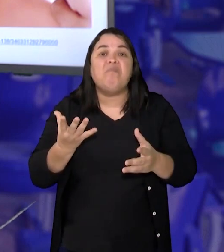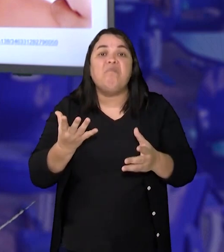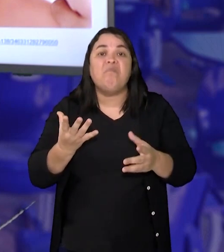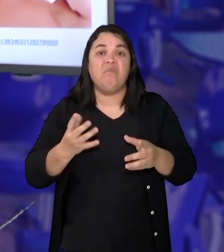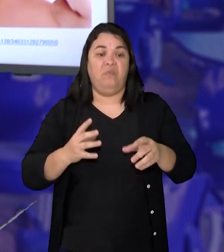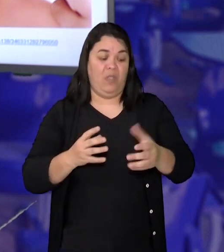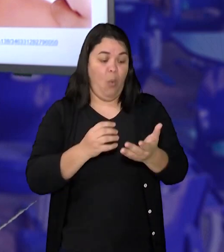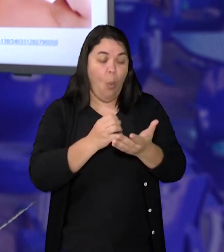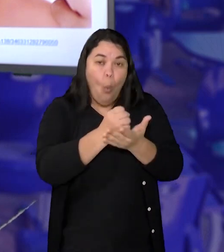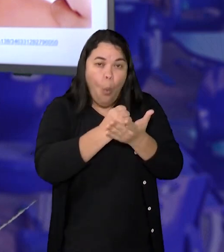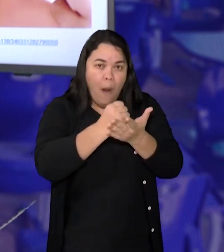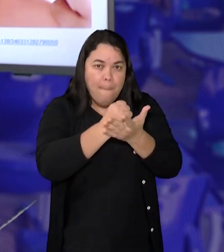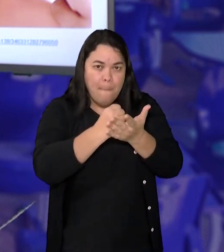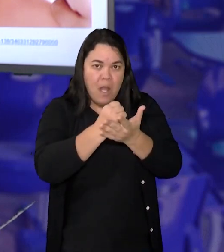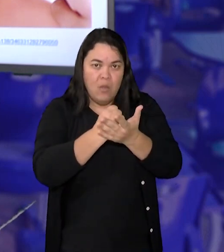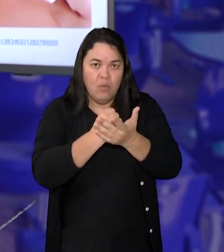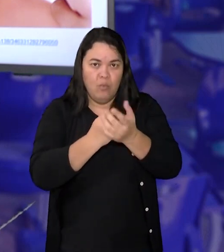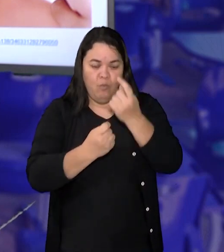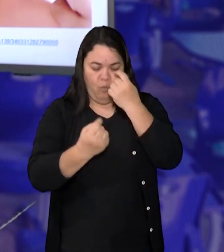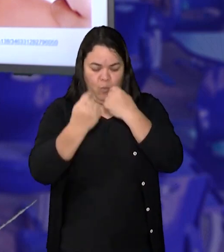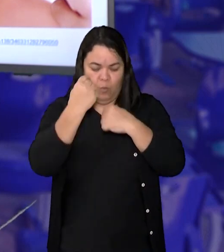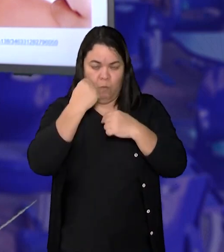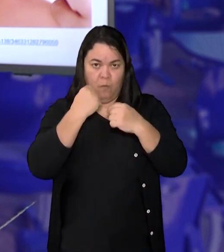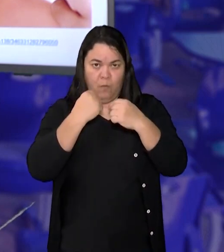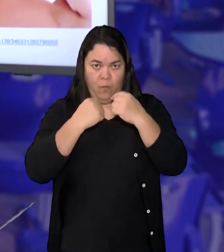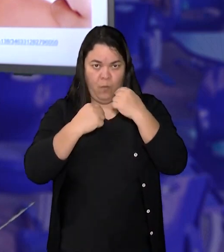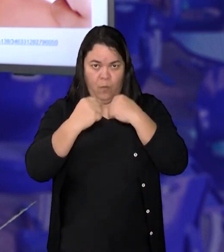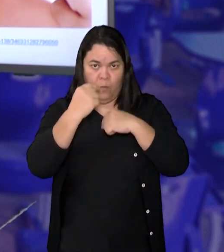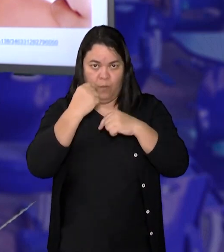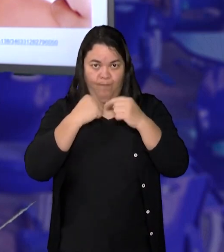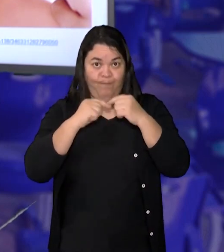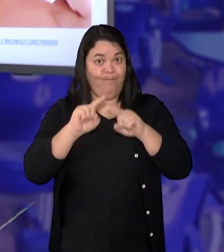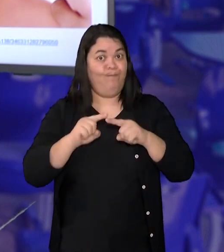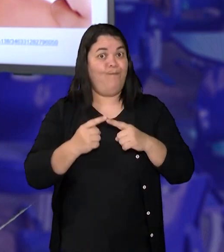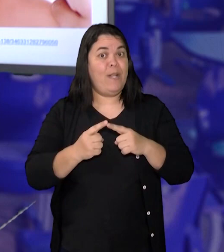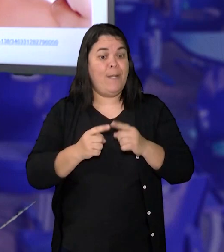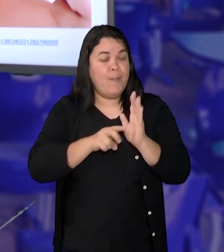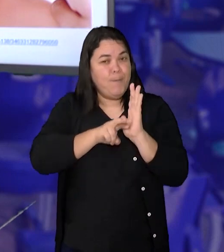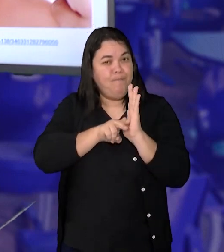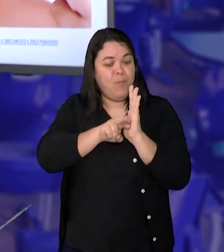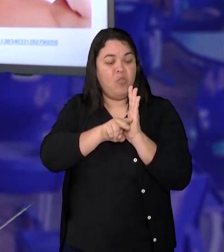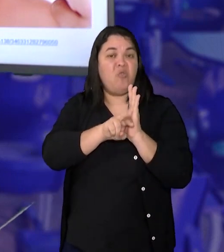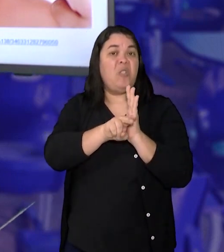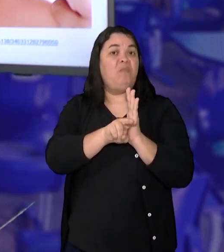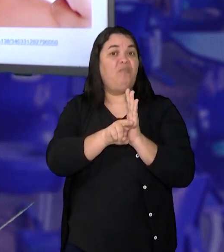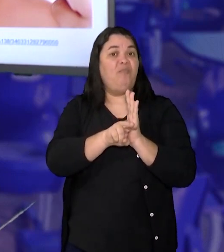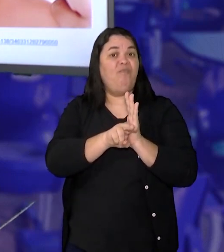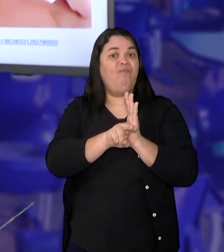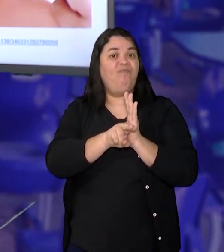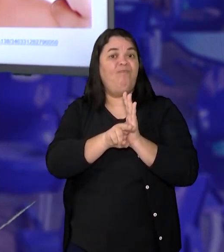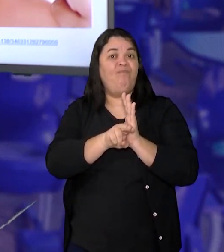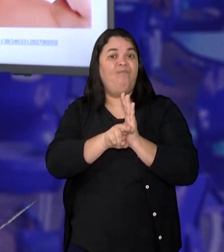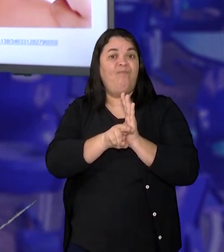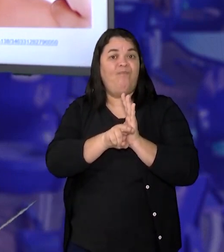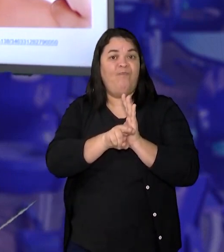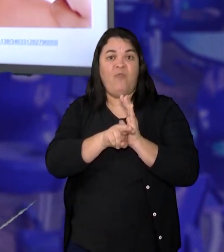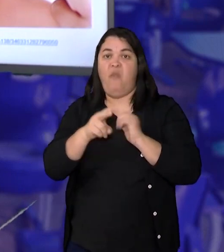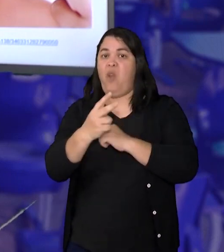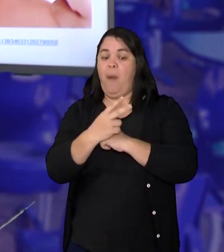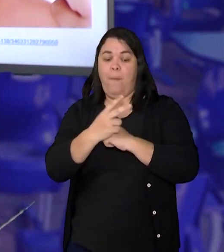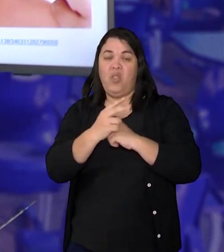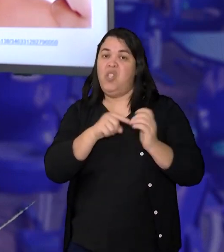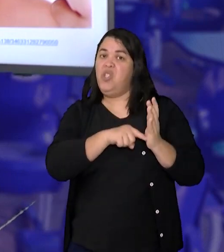vão começar a chegar, mas os meus micro-organismos que estão causando a doença, como por exemplo as bactérias, eles vão